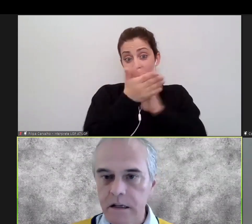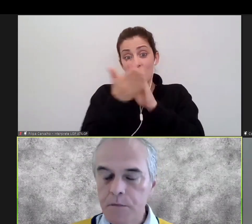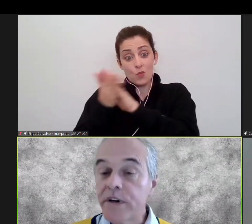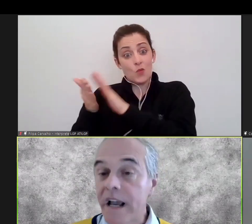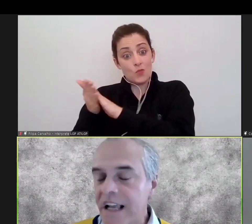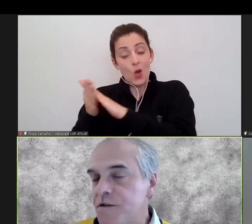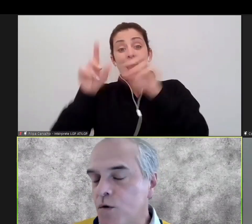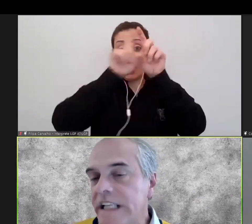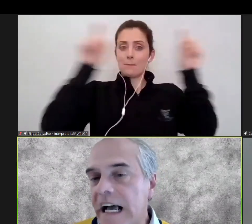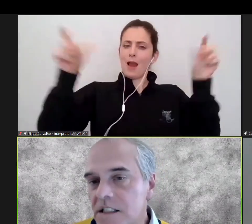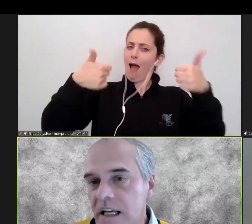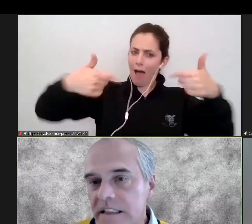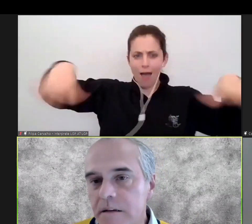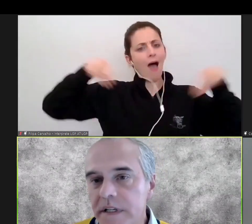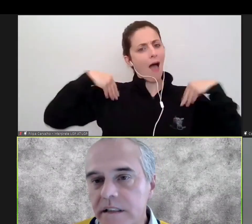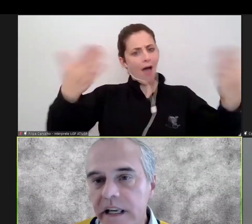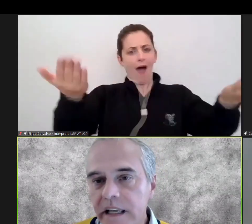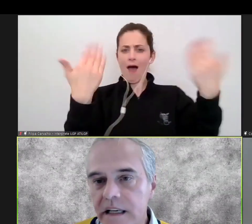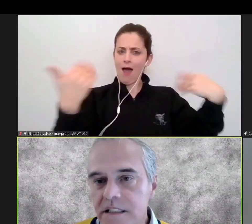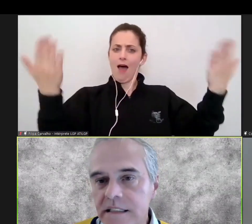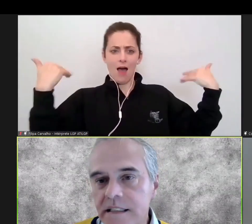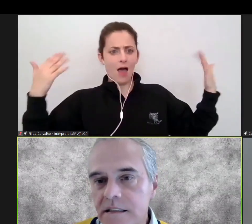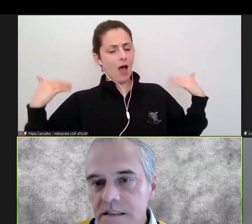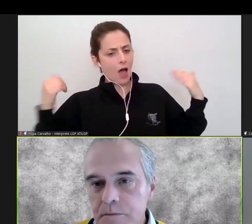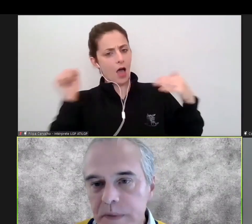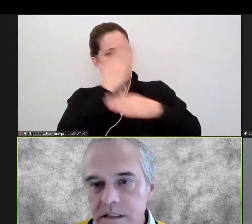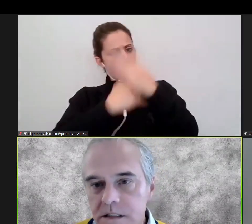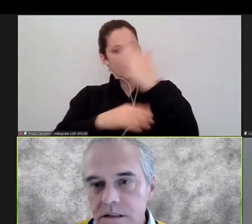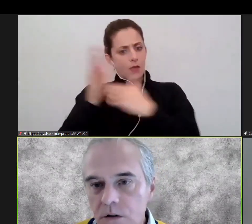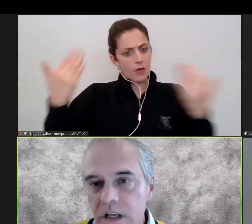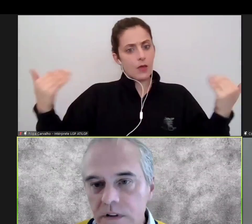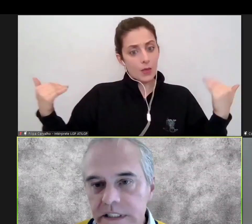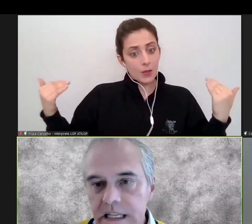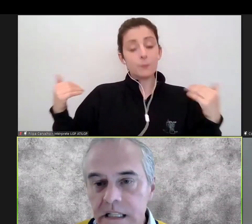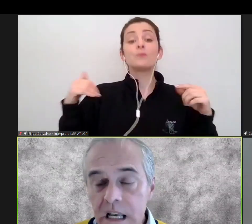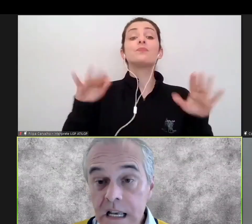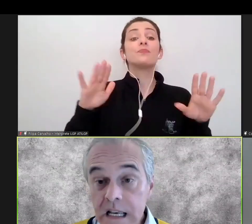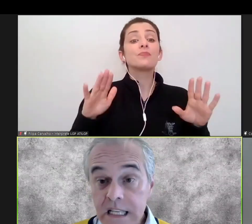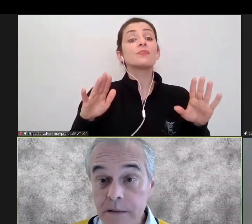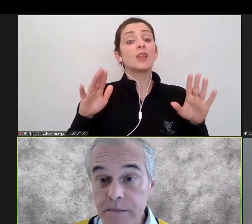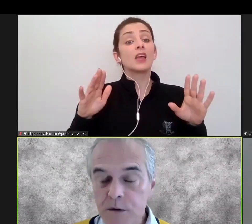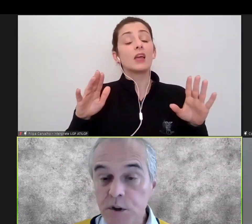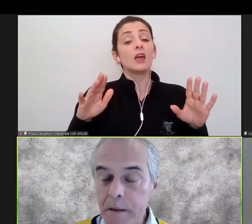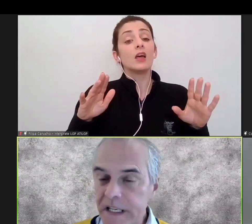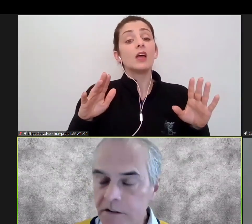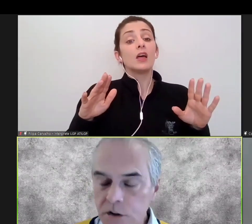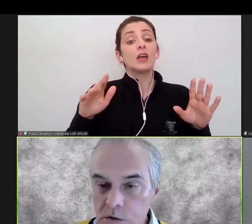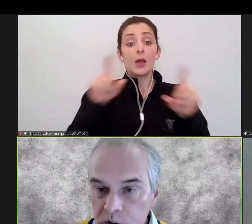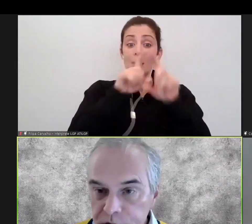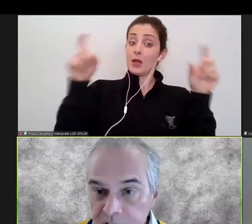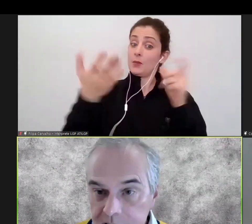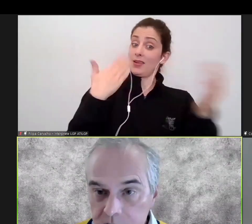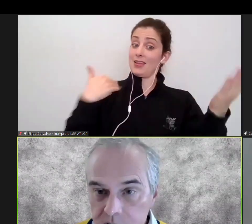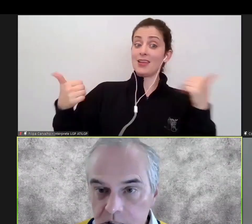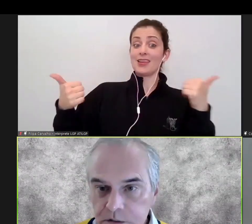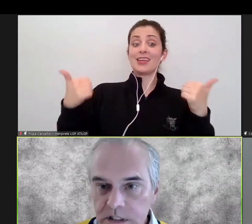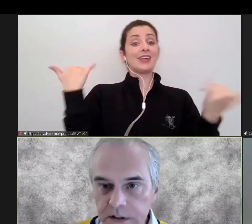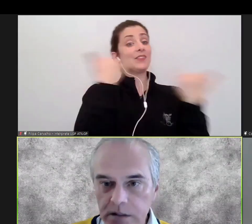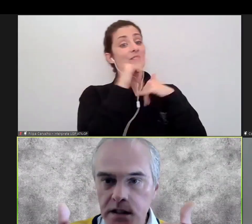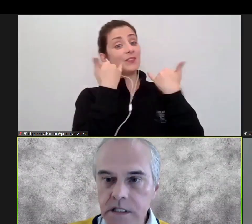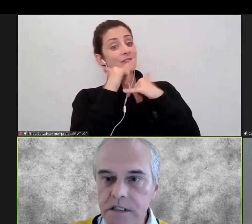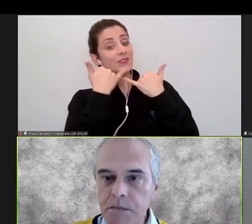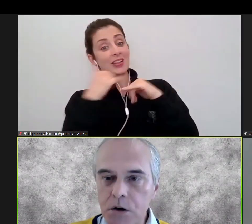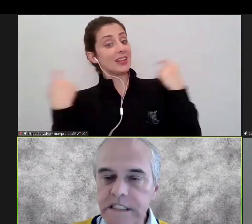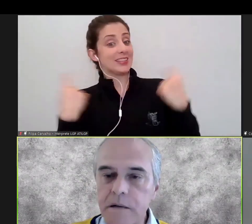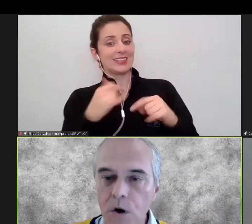bem. Porque a dificuldade que a academia tem é de ter acesso às empresas, ao que acontece. Receberam muito bem porque estava todo mundo feliz. Falou, tá